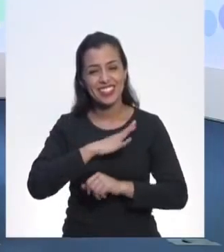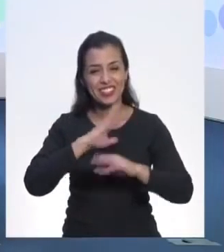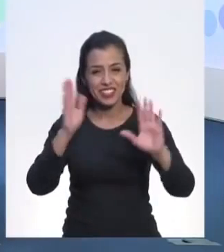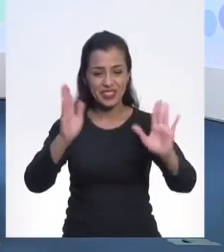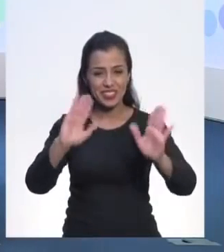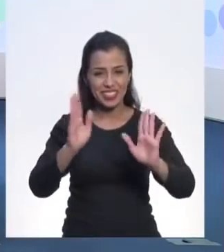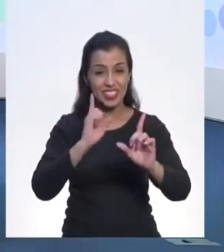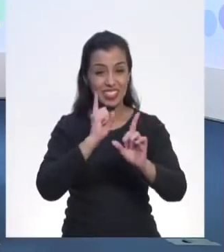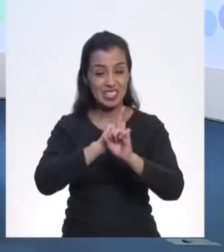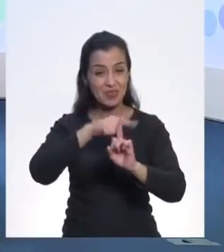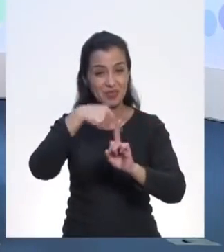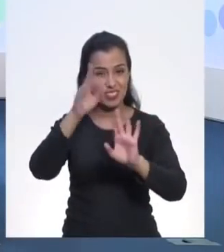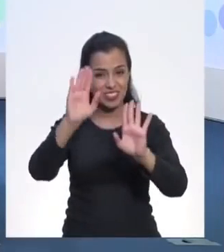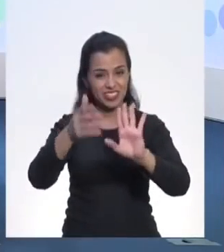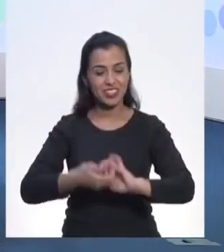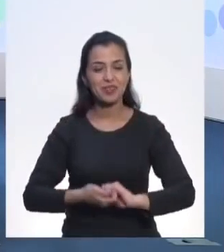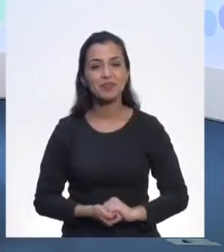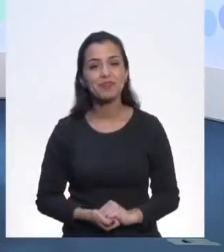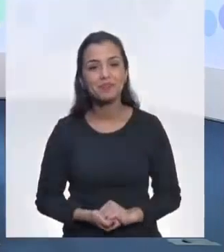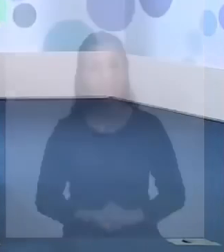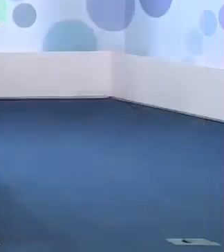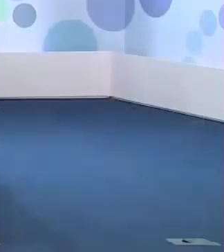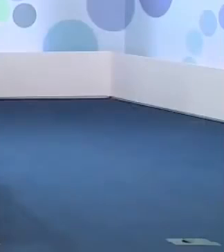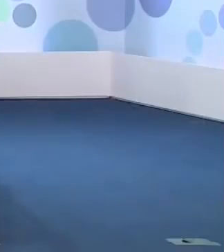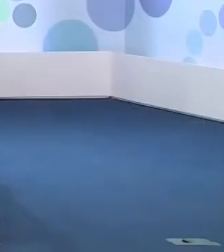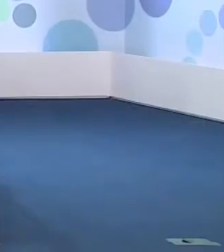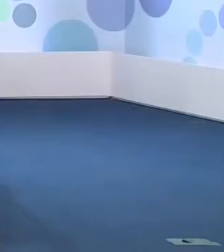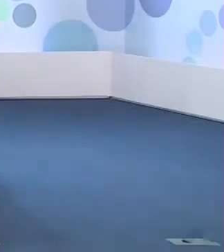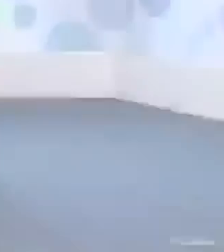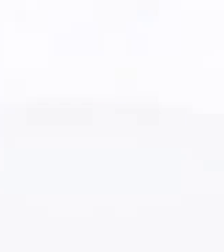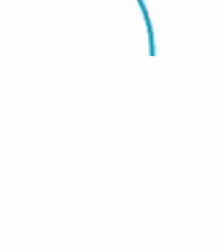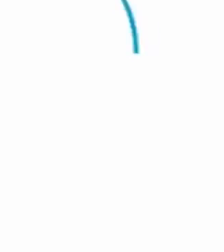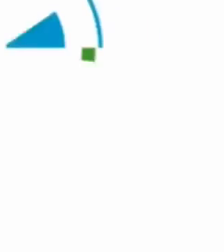tchau, pessoal. Até a próxima aula.